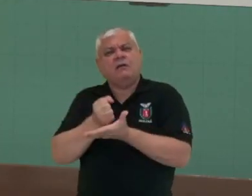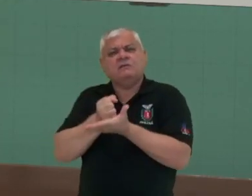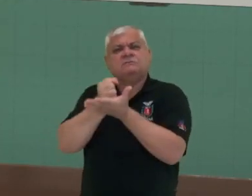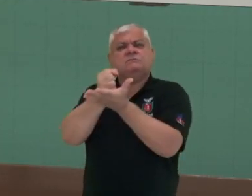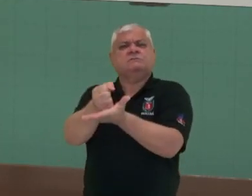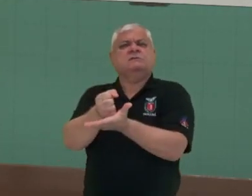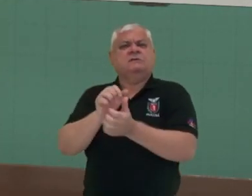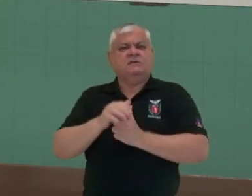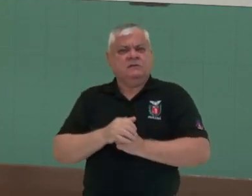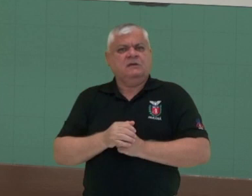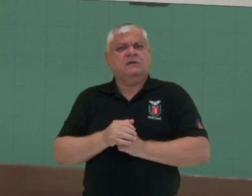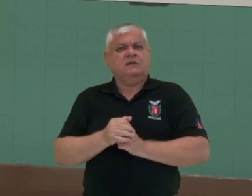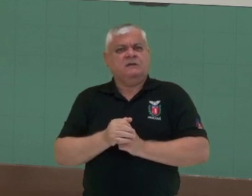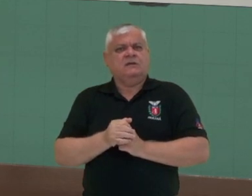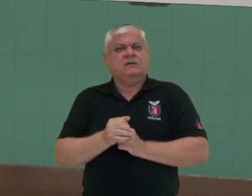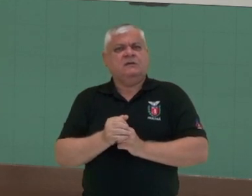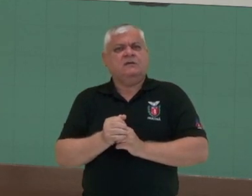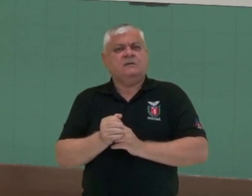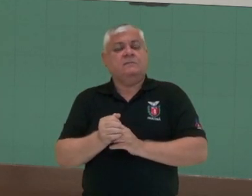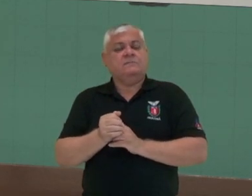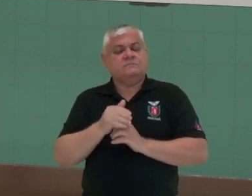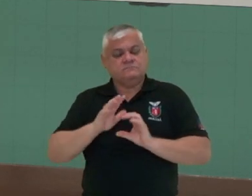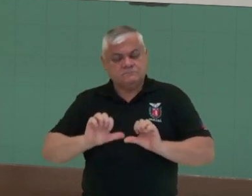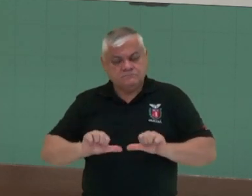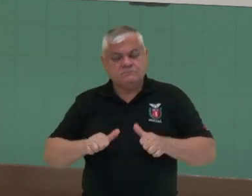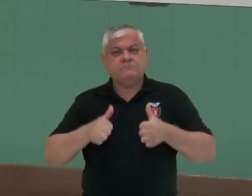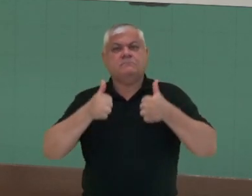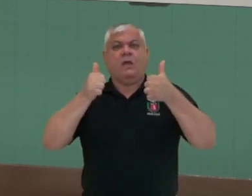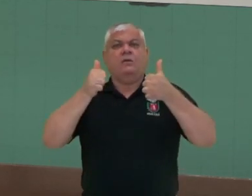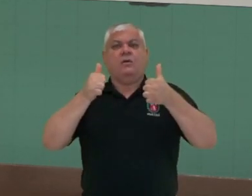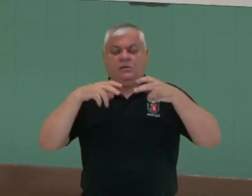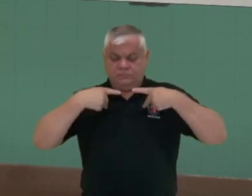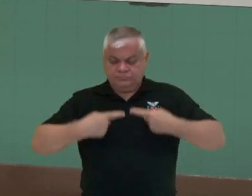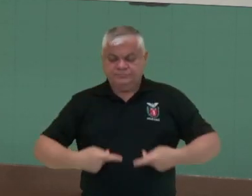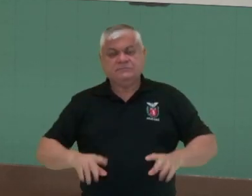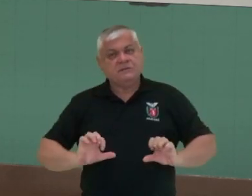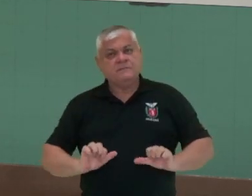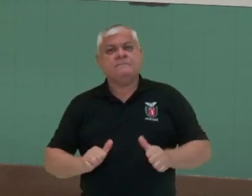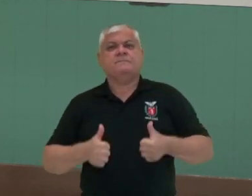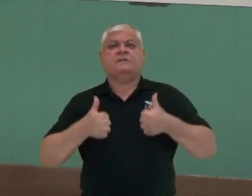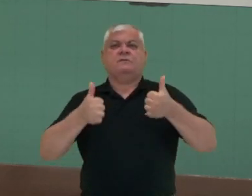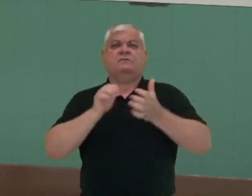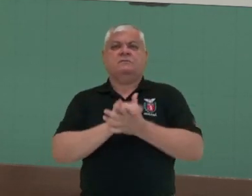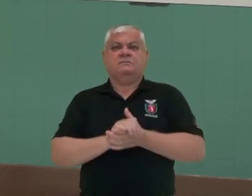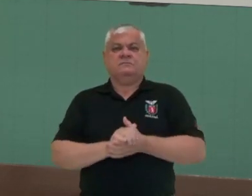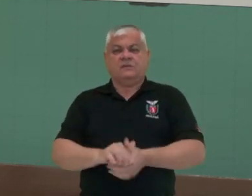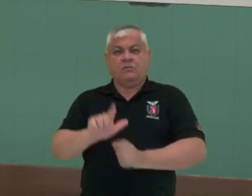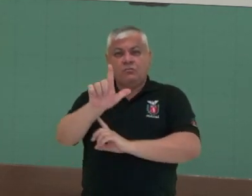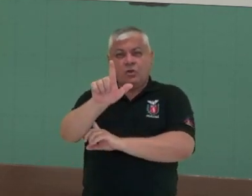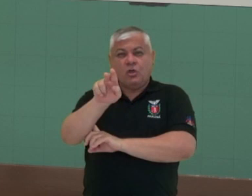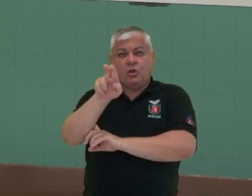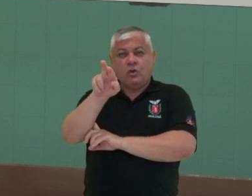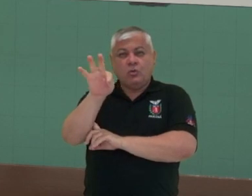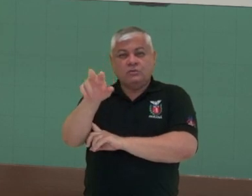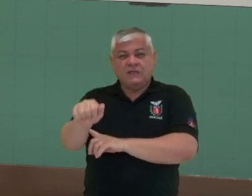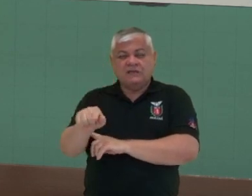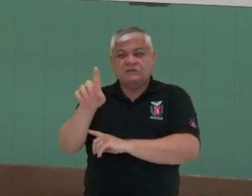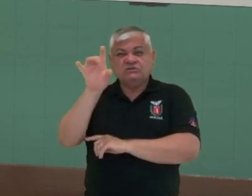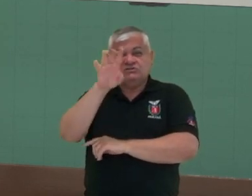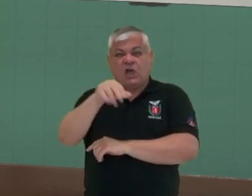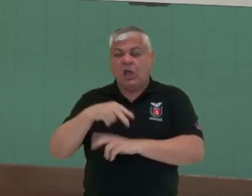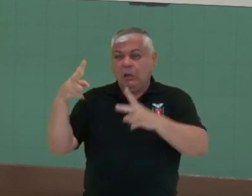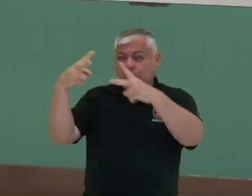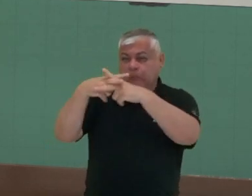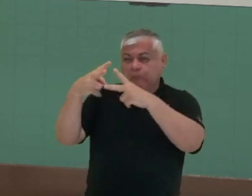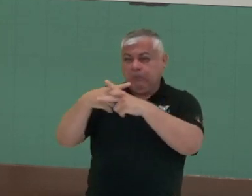ajudar a melhorar o ser humano, tá? Então, às vezes a gente vê as lutas somente como uso numa batalha,